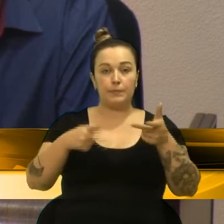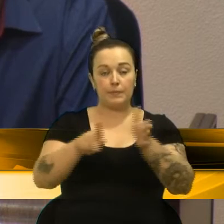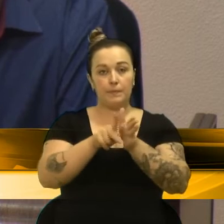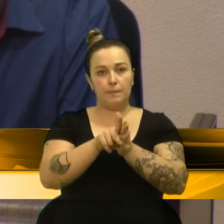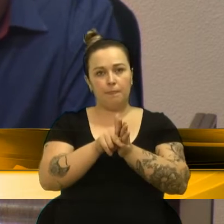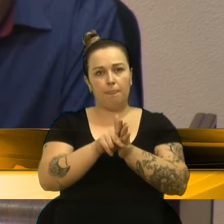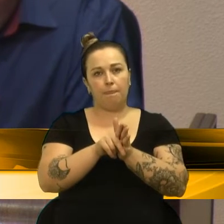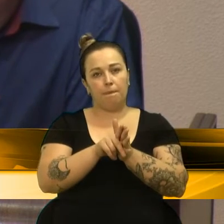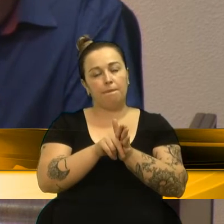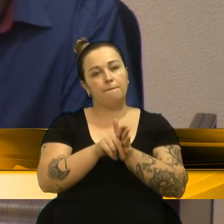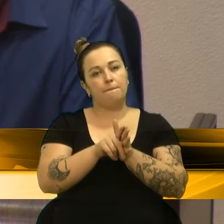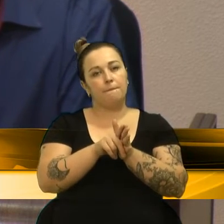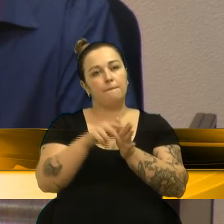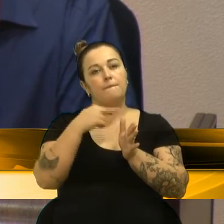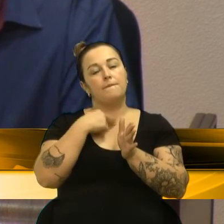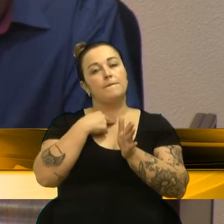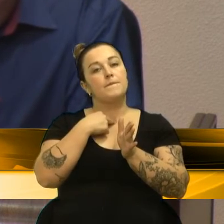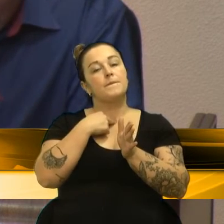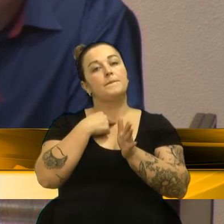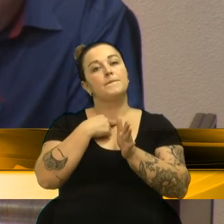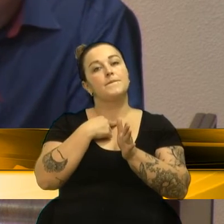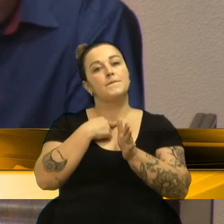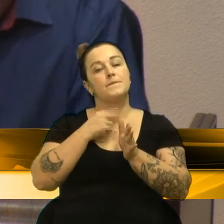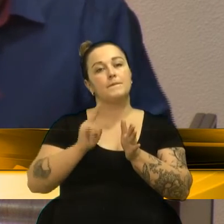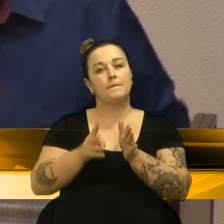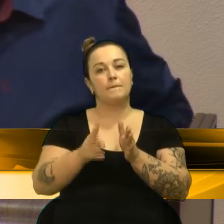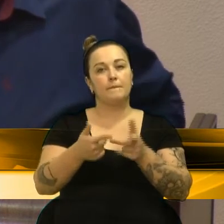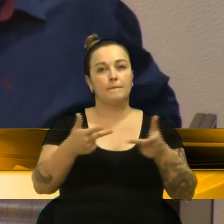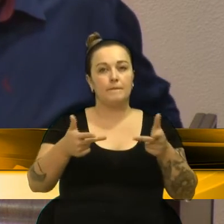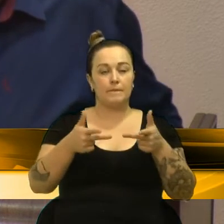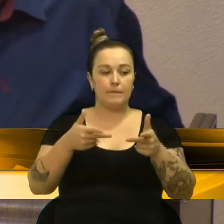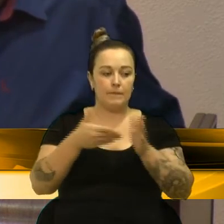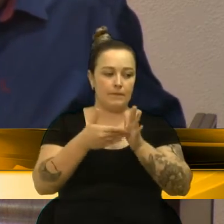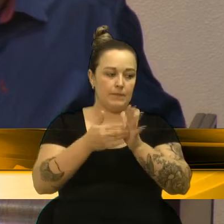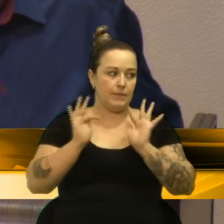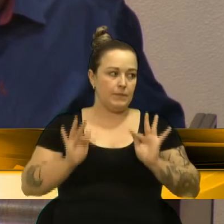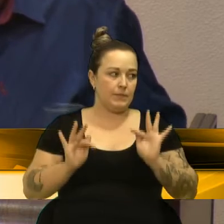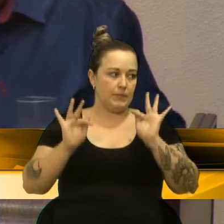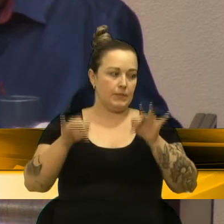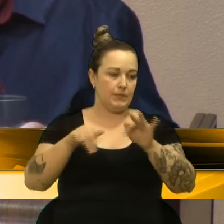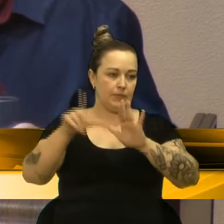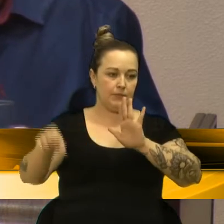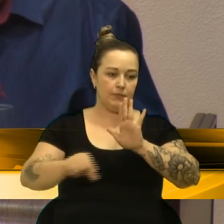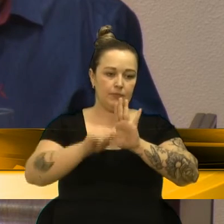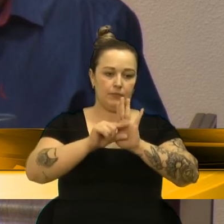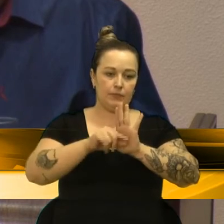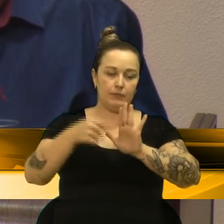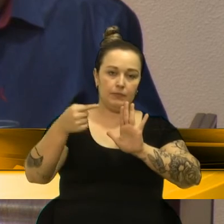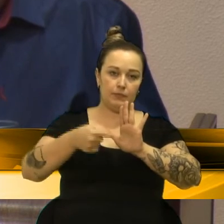não será computada para fins do disposto no inciso 1 do